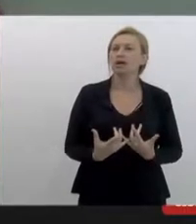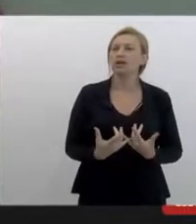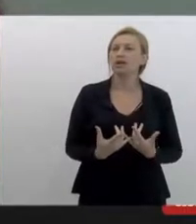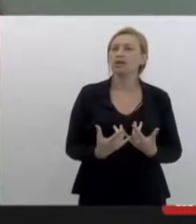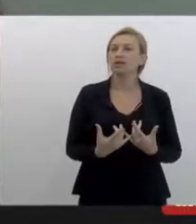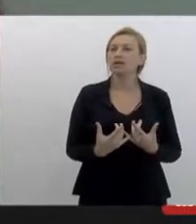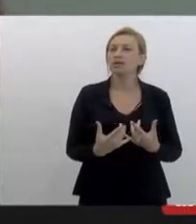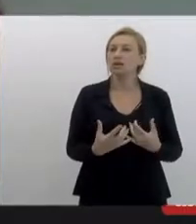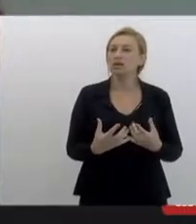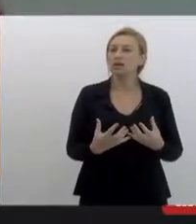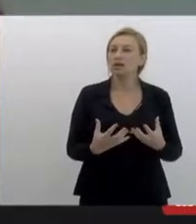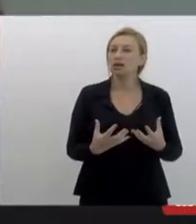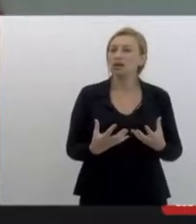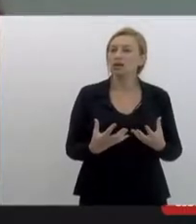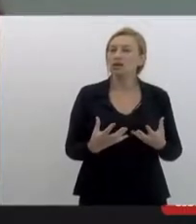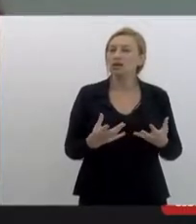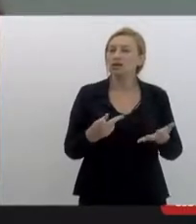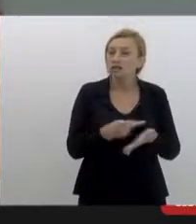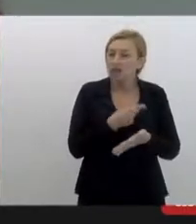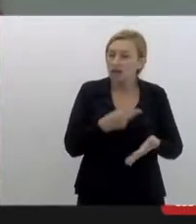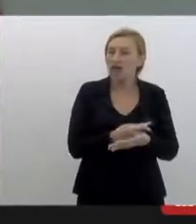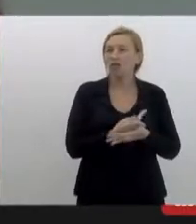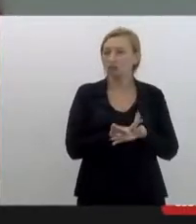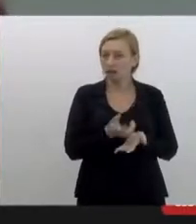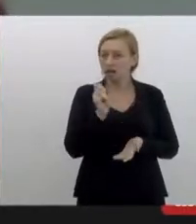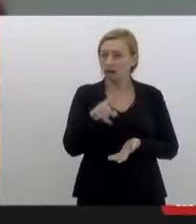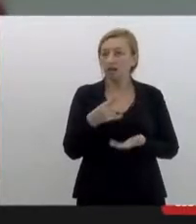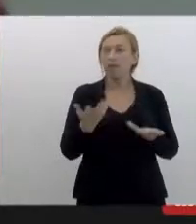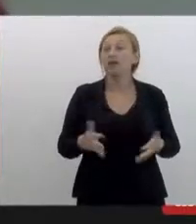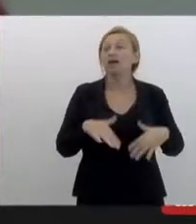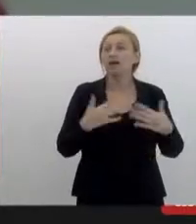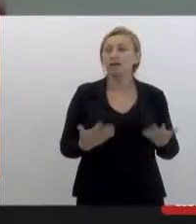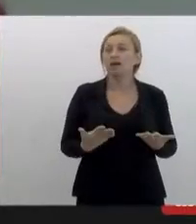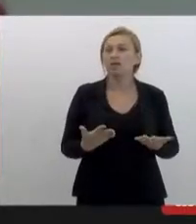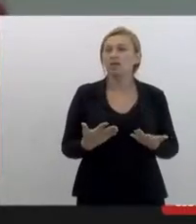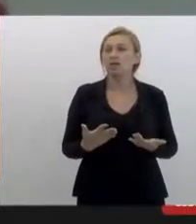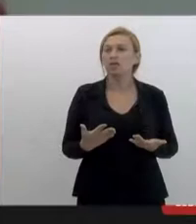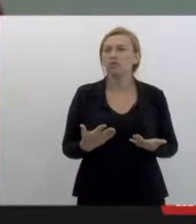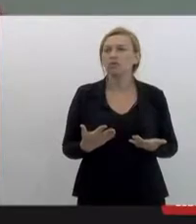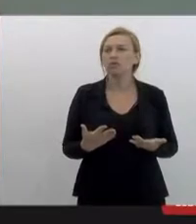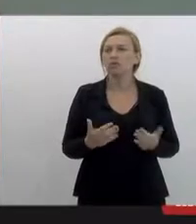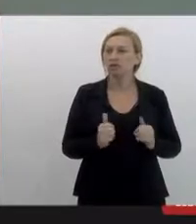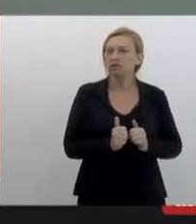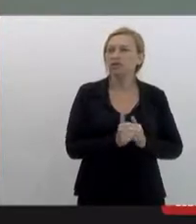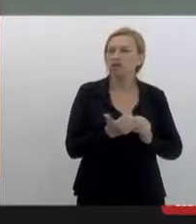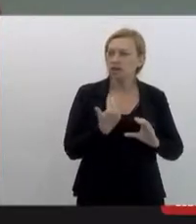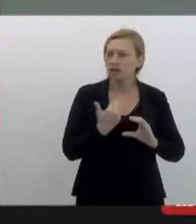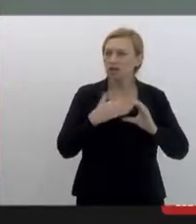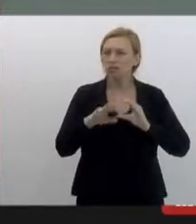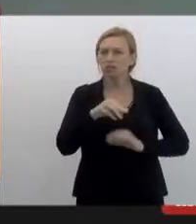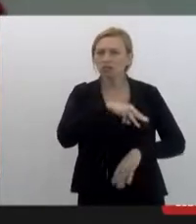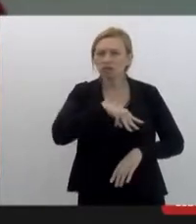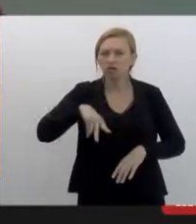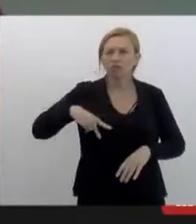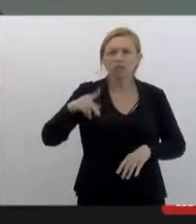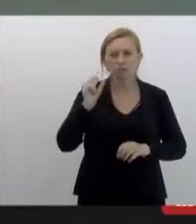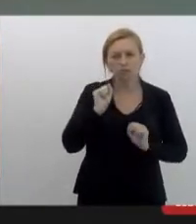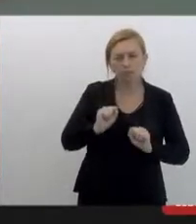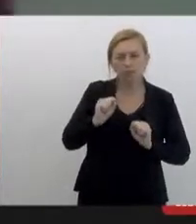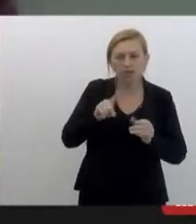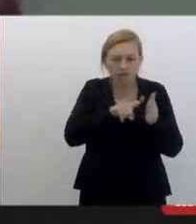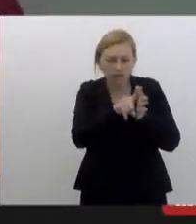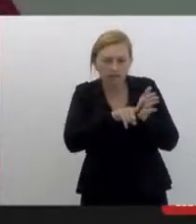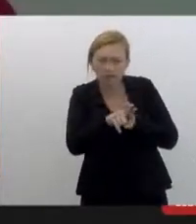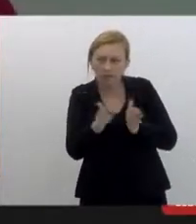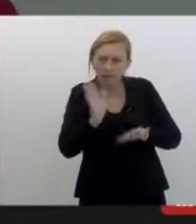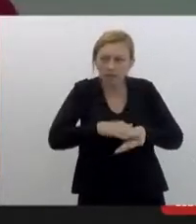né? Essa atuação de má-fé. Então, eu sugiro que seja encaminhado então, esses documentos para o Ministério Público para que a gente possa analisar